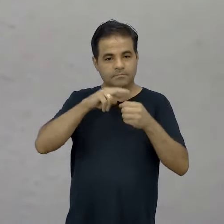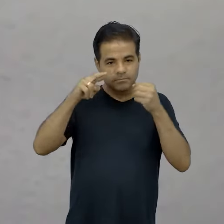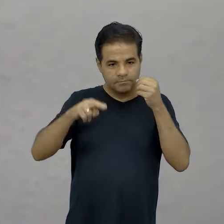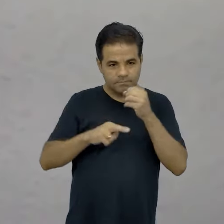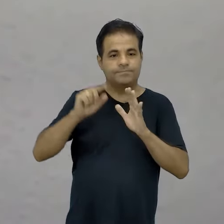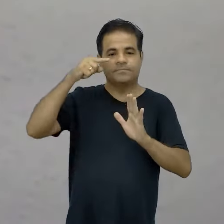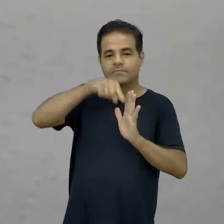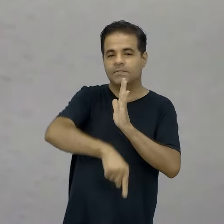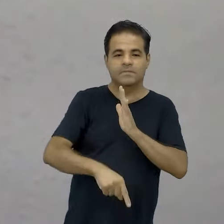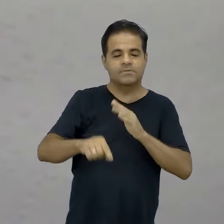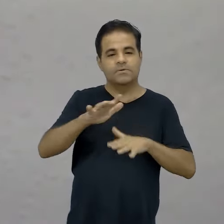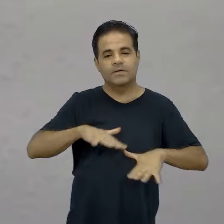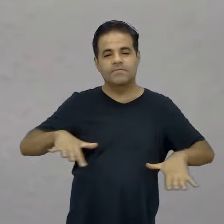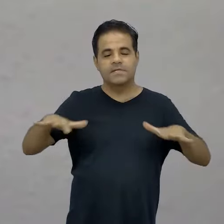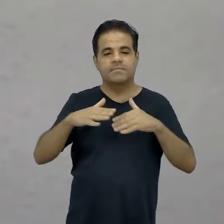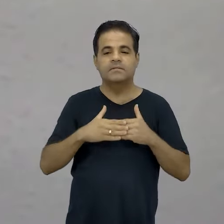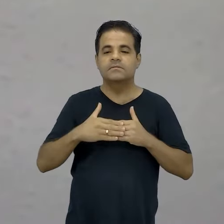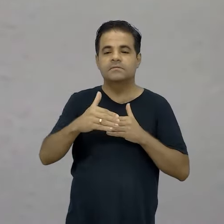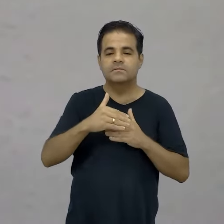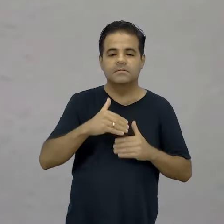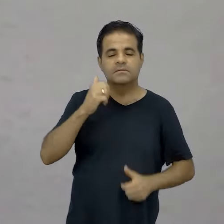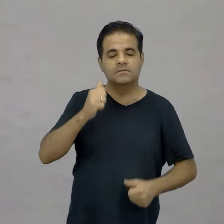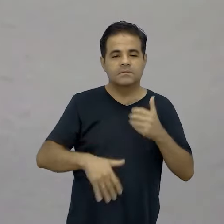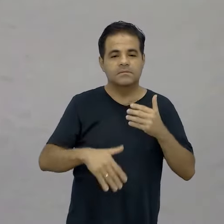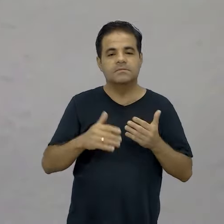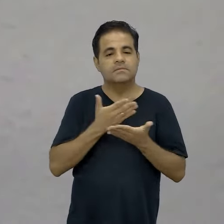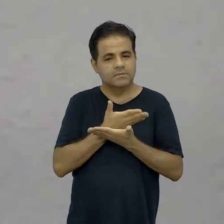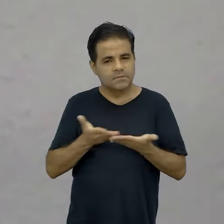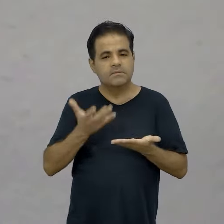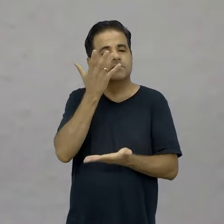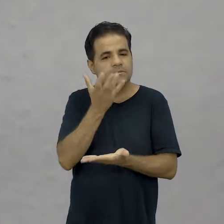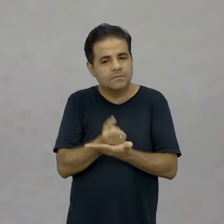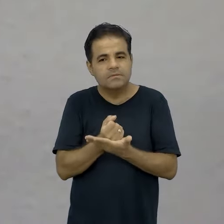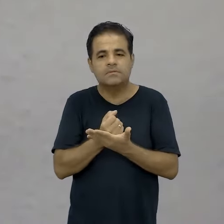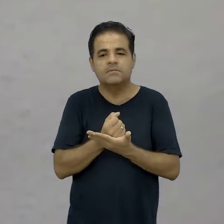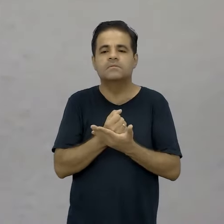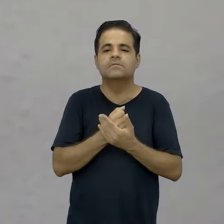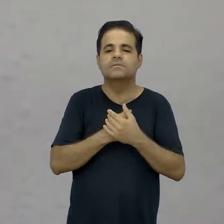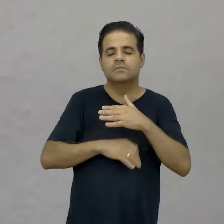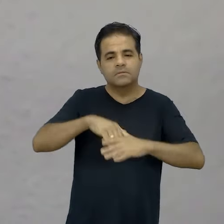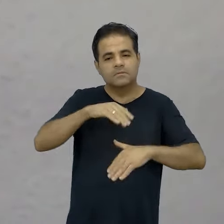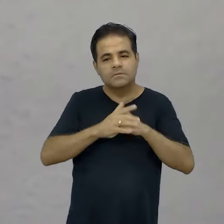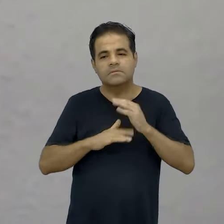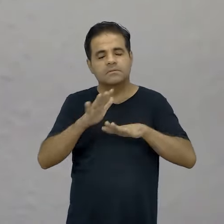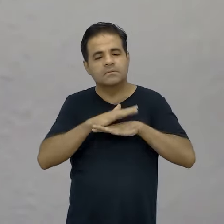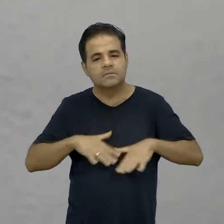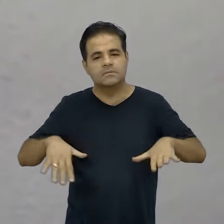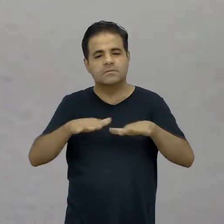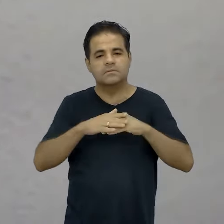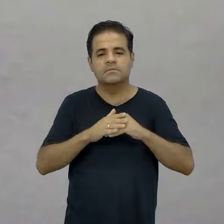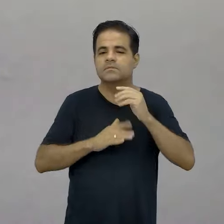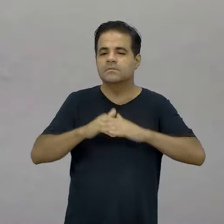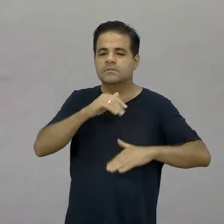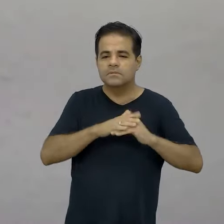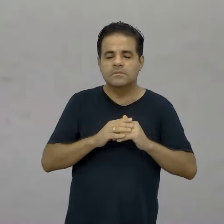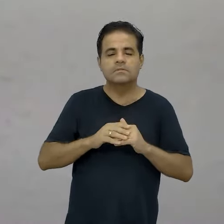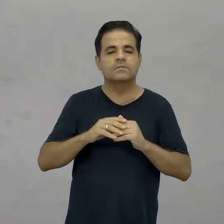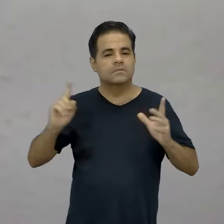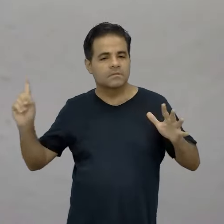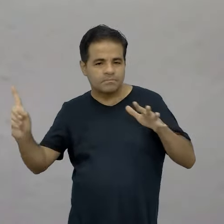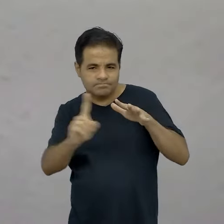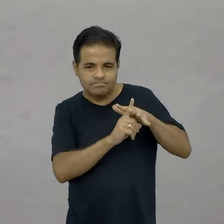e aprofundamento. Bom, essa é uma gravação, como já é de conhecimento de todos, estamos nesse momento